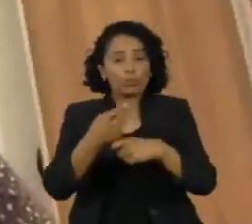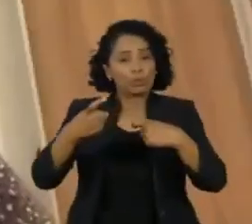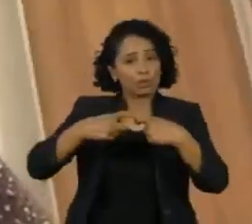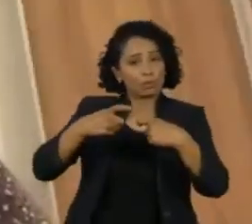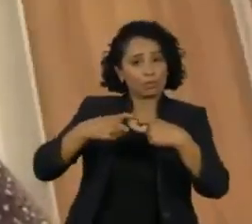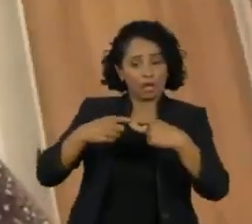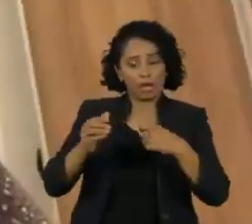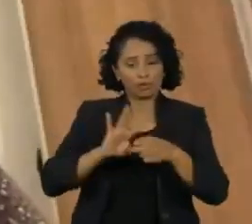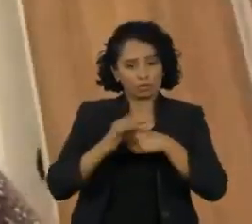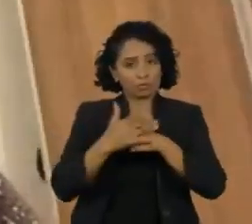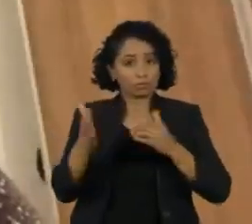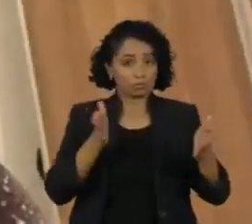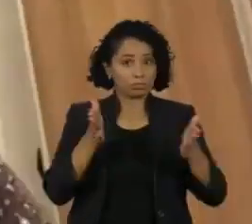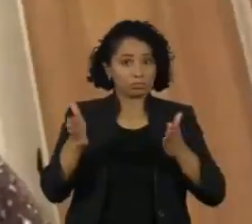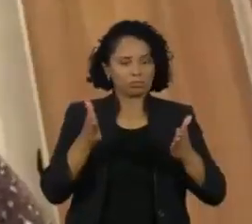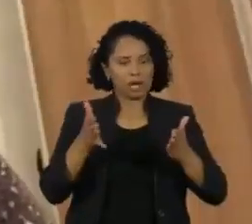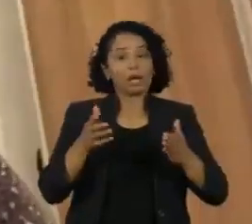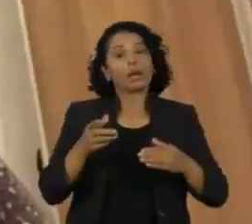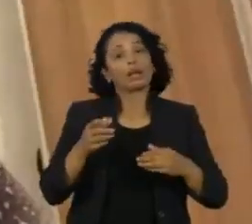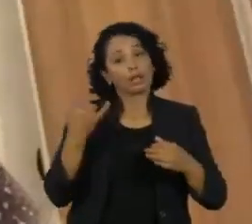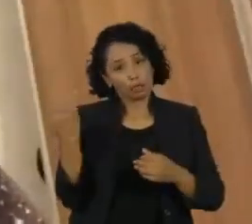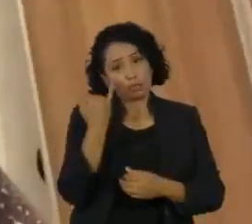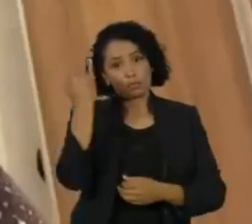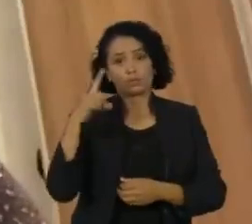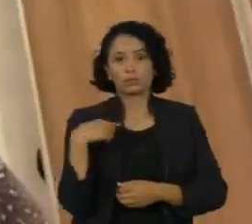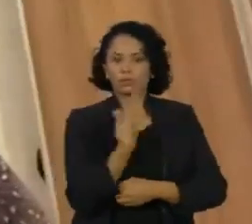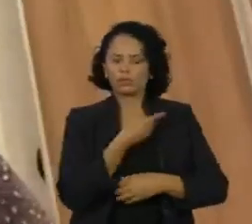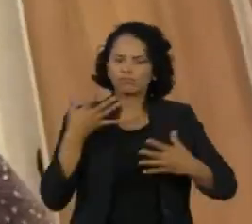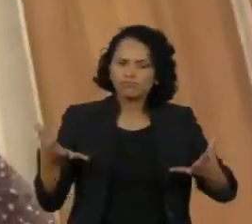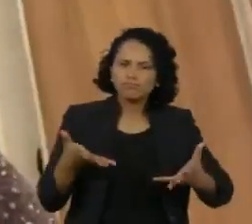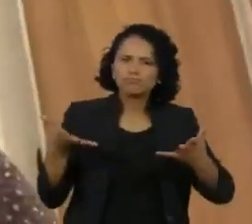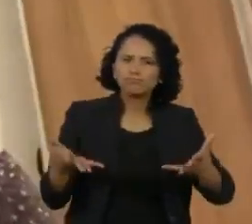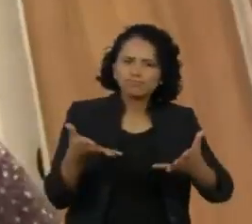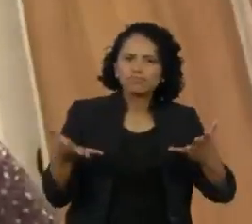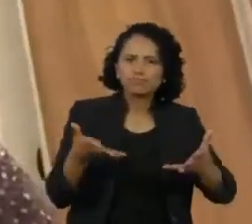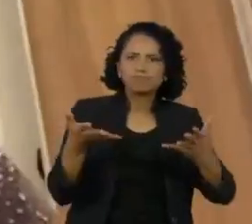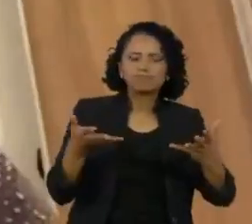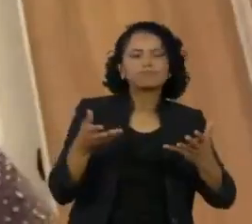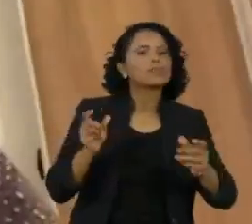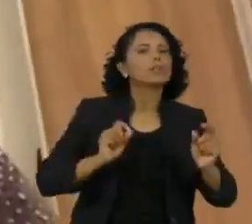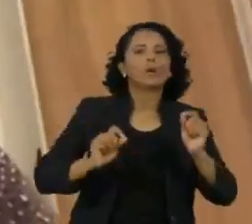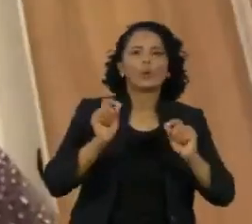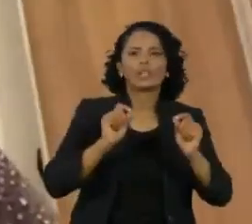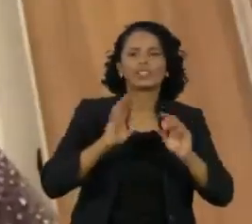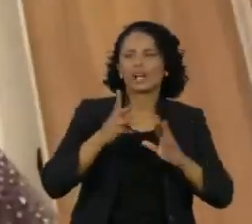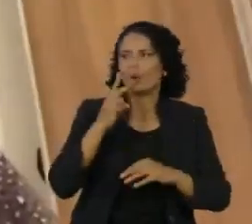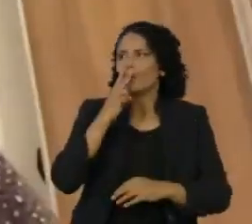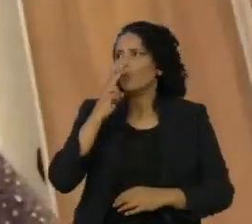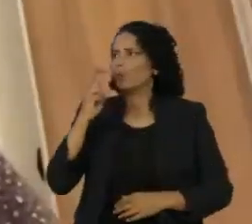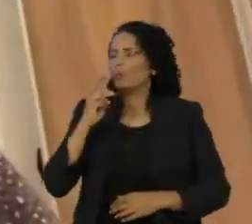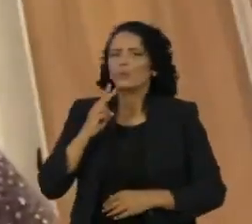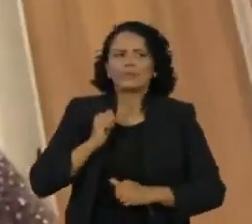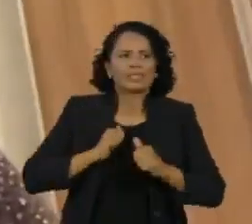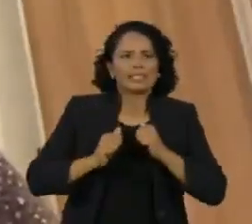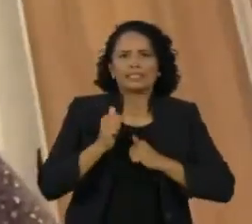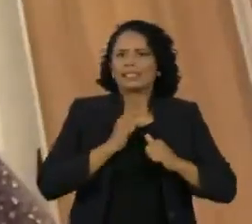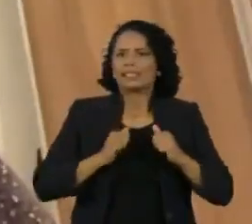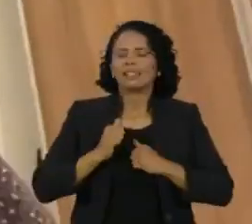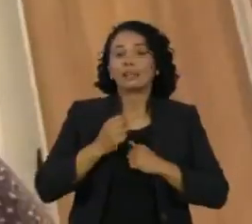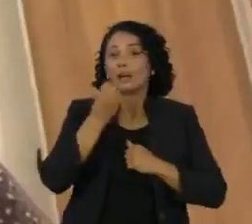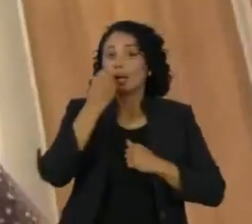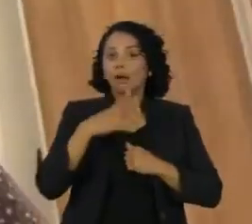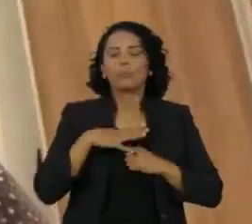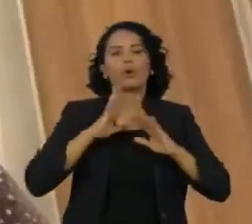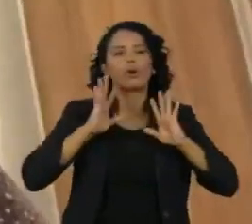a gente incentivar métodos para tentar amenizar a vontade de fumar. Então, a atividade física é sempre muito